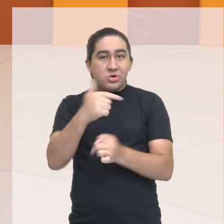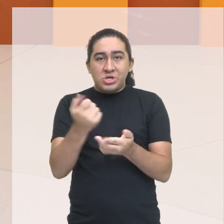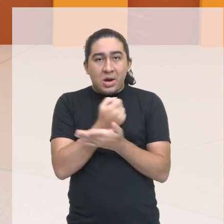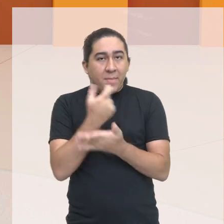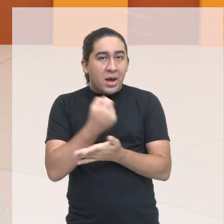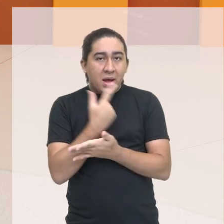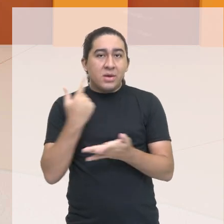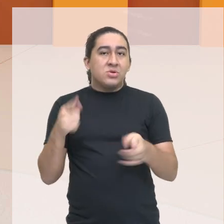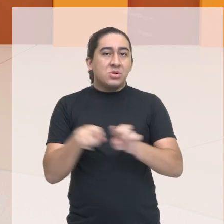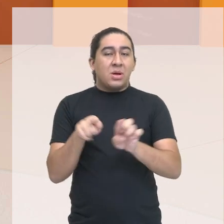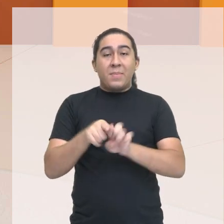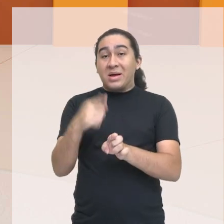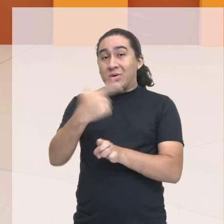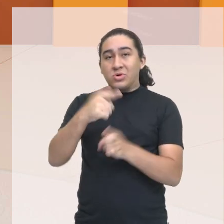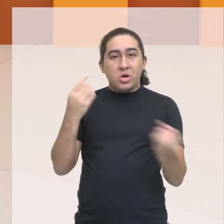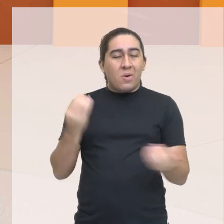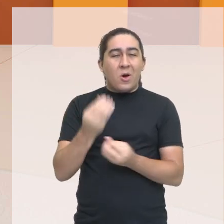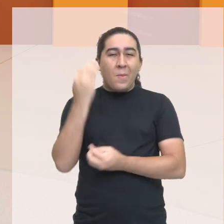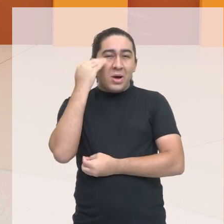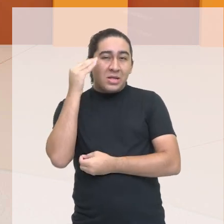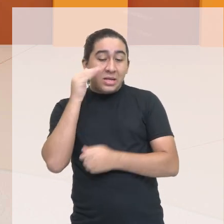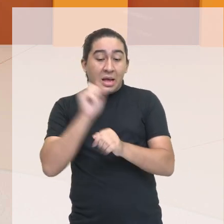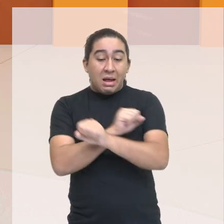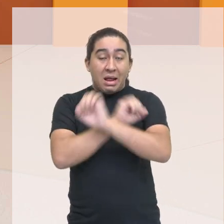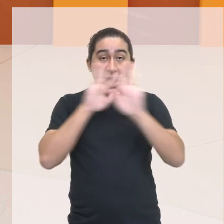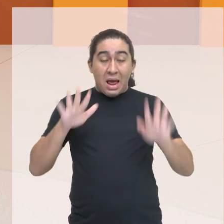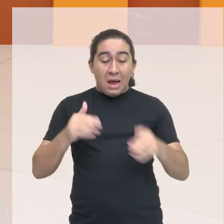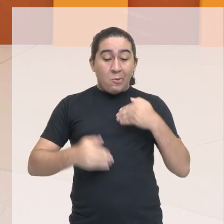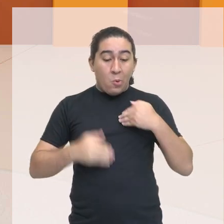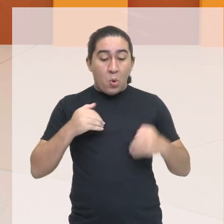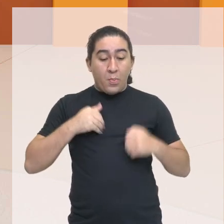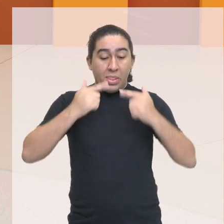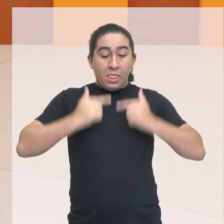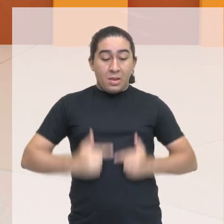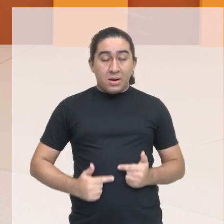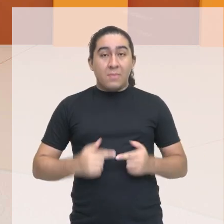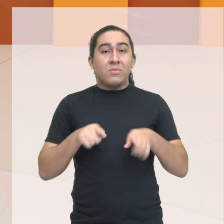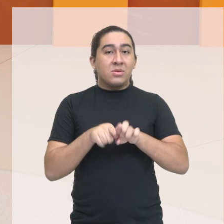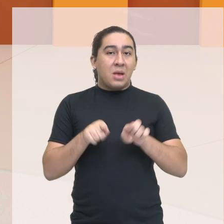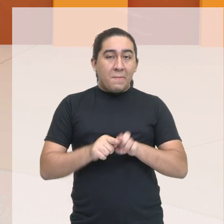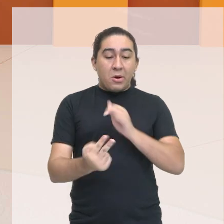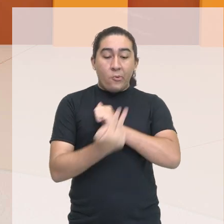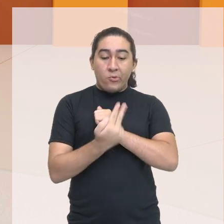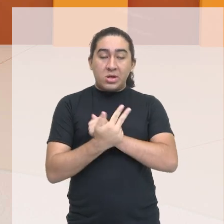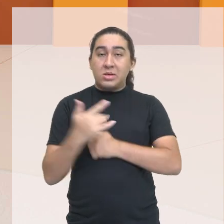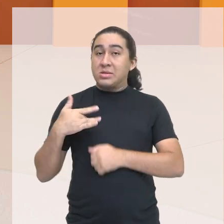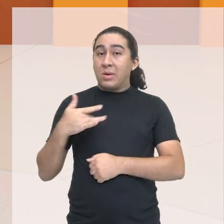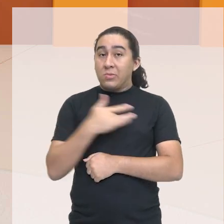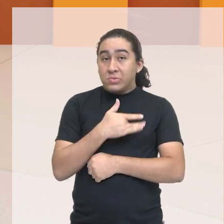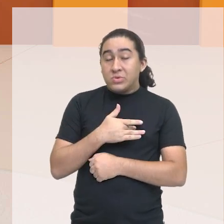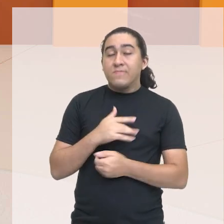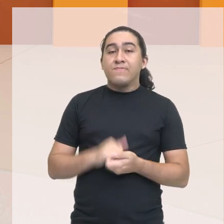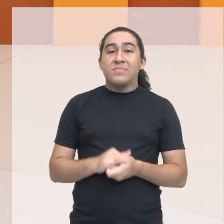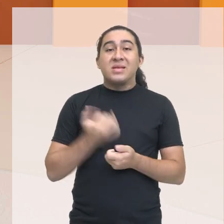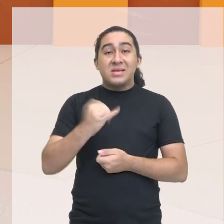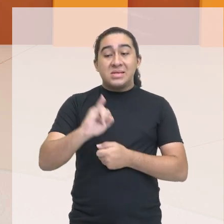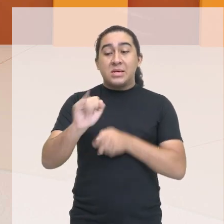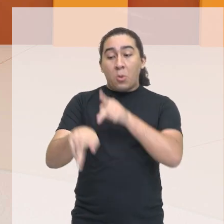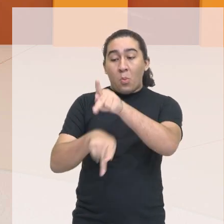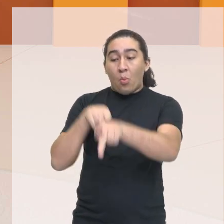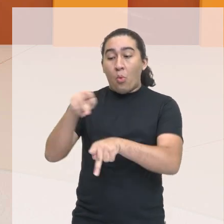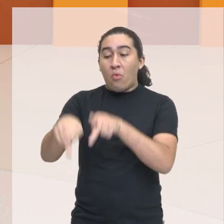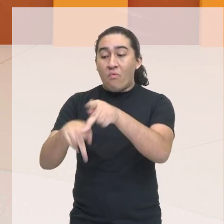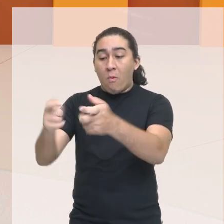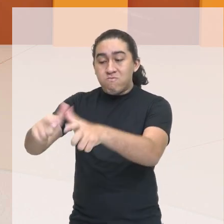mesmo concepções de higiene como temos hoje, saneamento básico. Então, se você tem um aumento populacional, isso